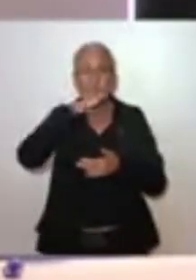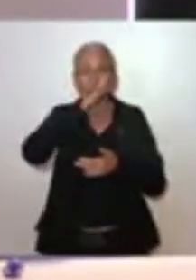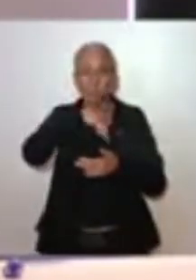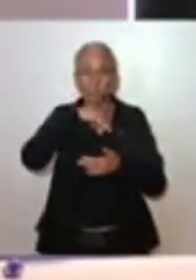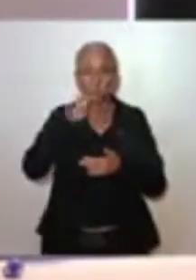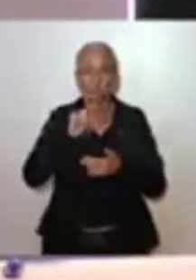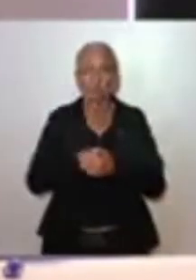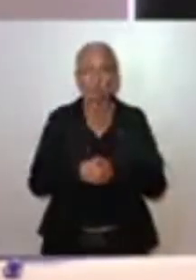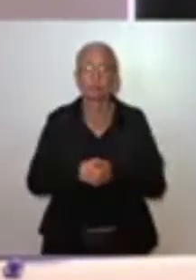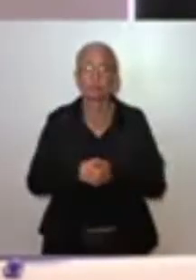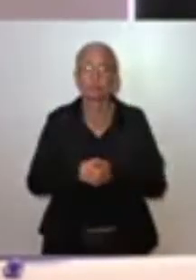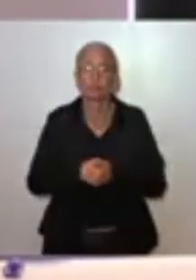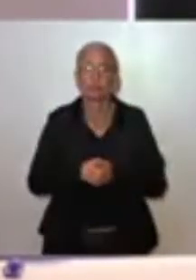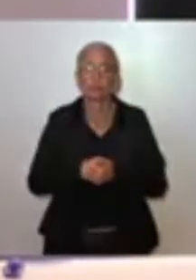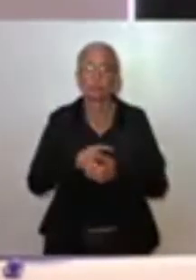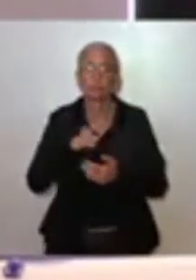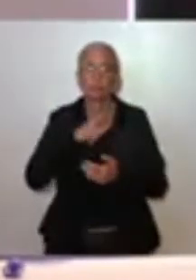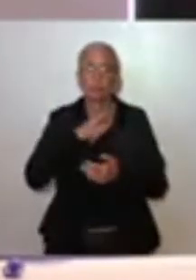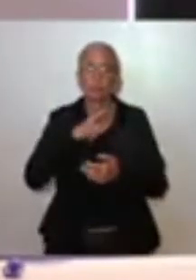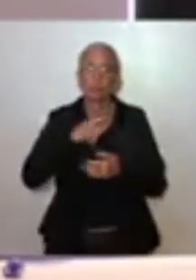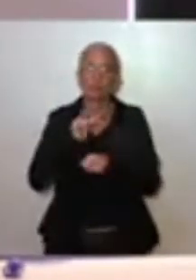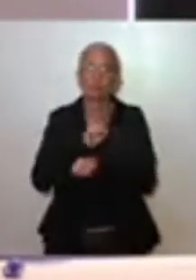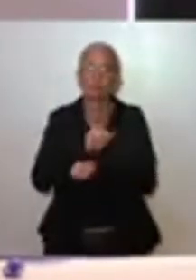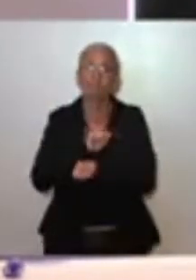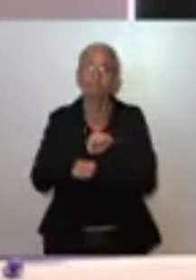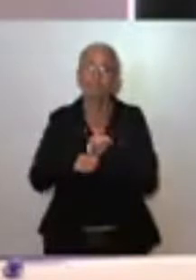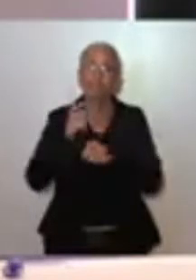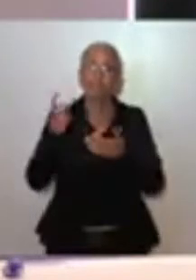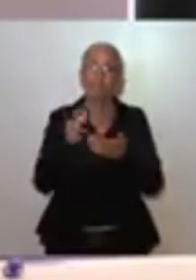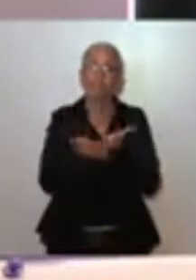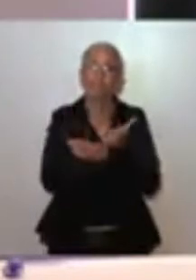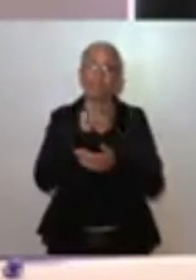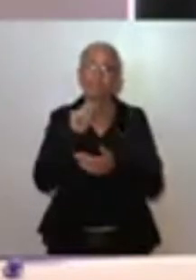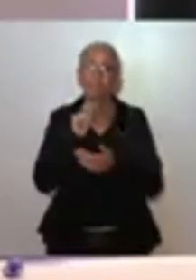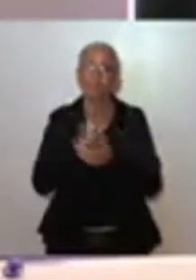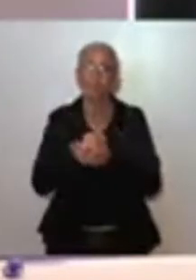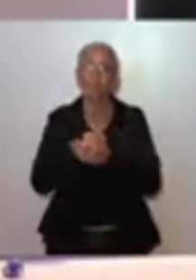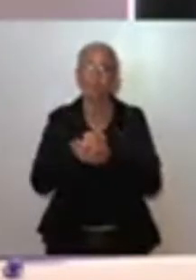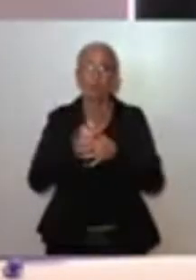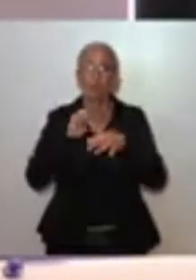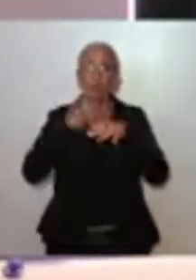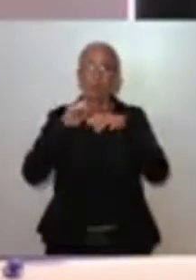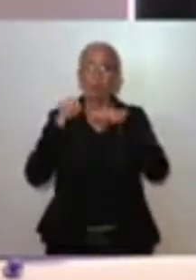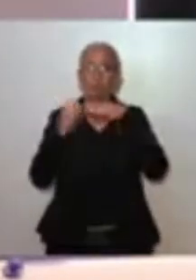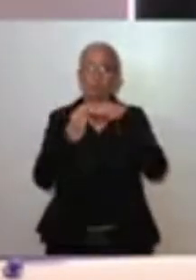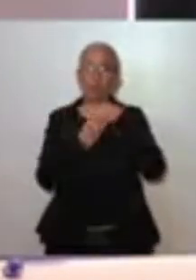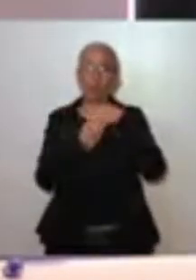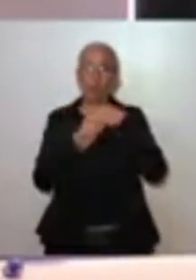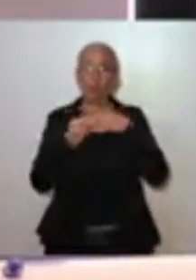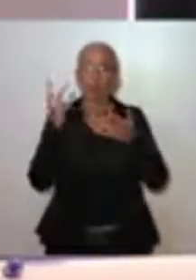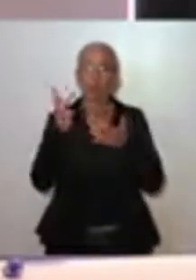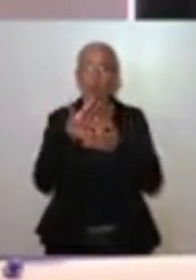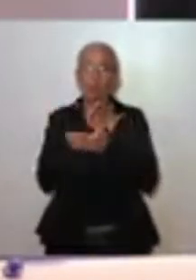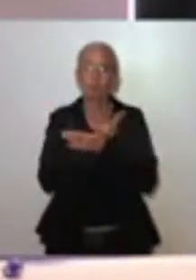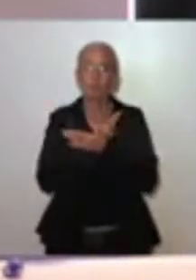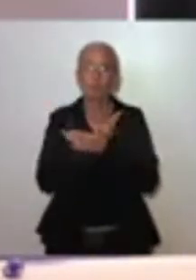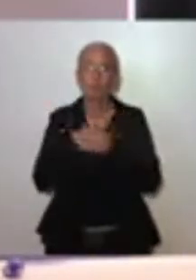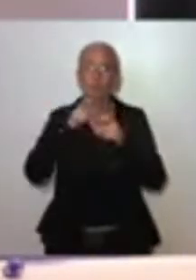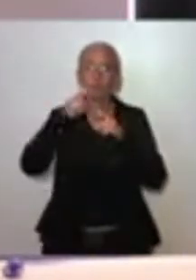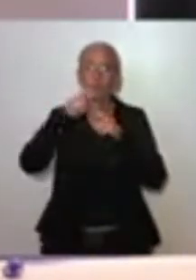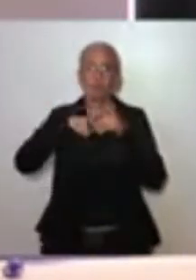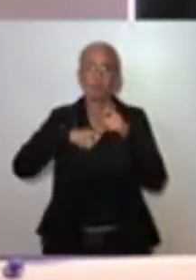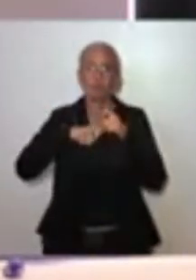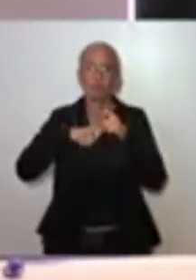eu tenho uma certa esperança de que aconteça com as fake News um pouco o que aconteceu com a pornografia